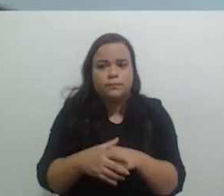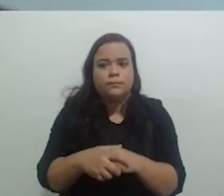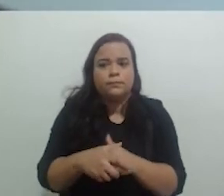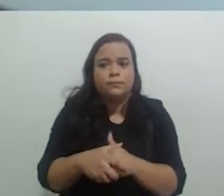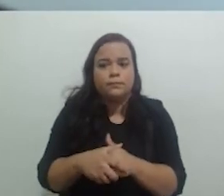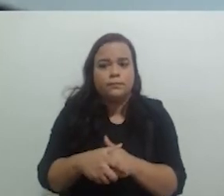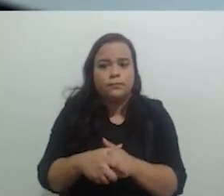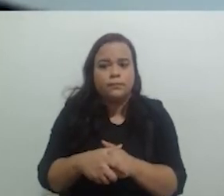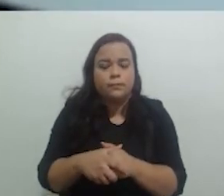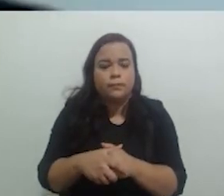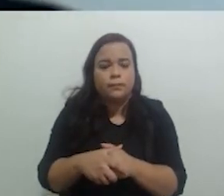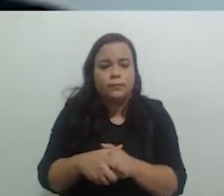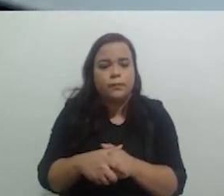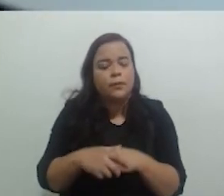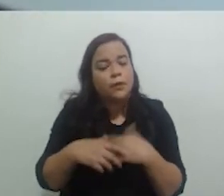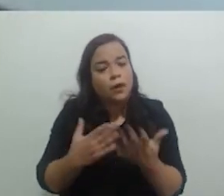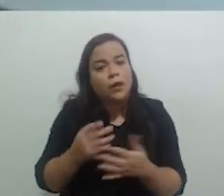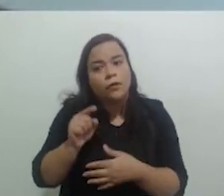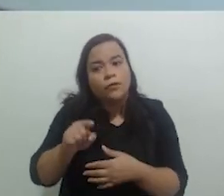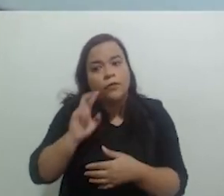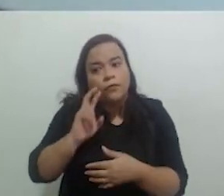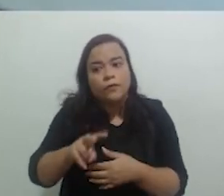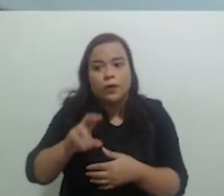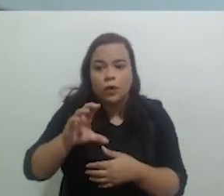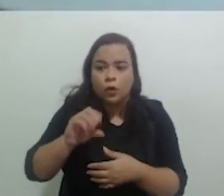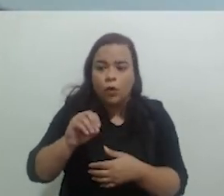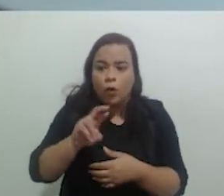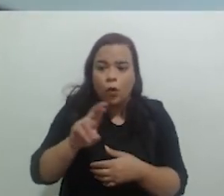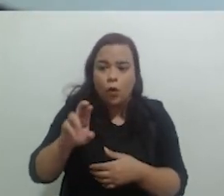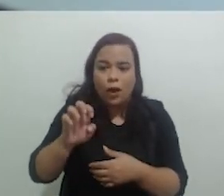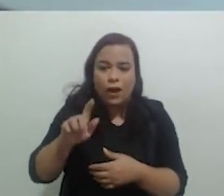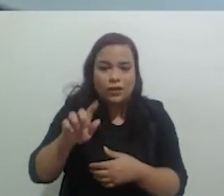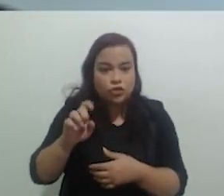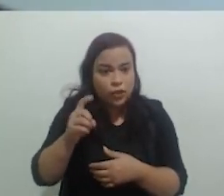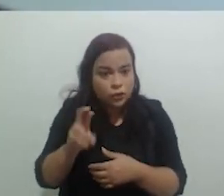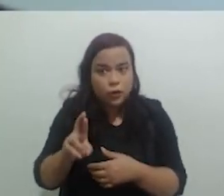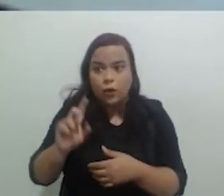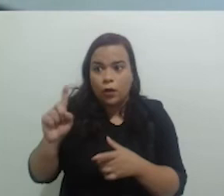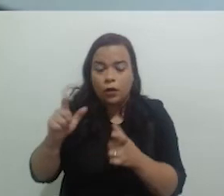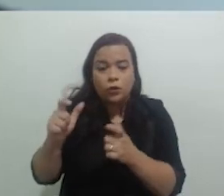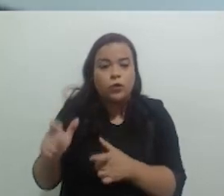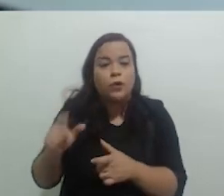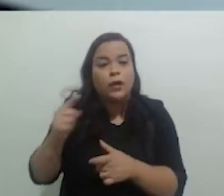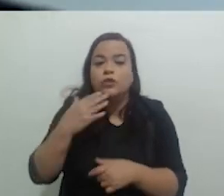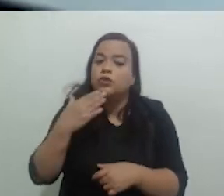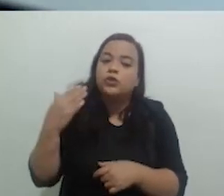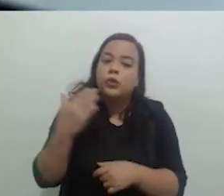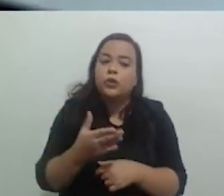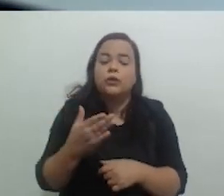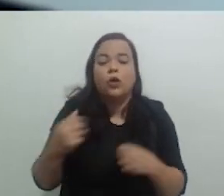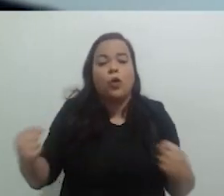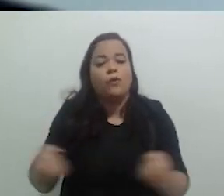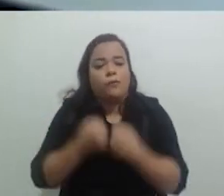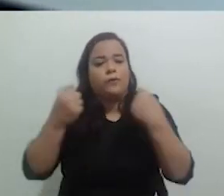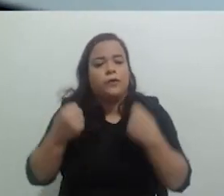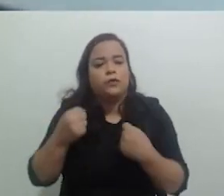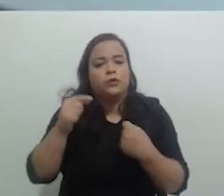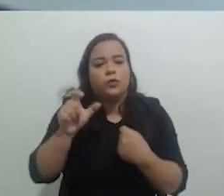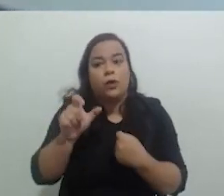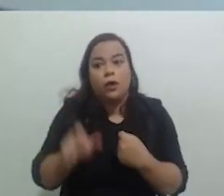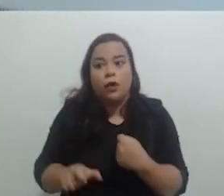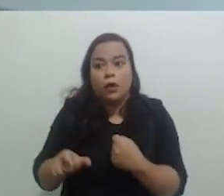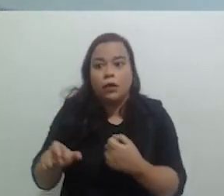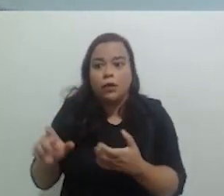juiz de Areia Branca, ele suscitou o conflito. Né? Ele não devolveu para a Sul, que aí